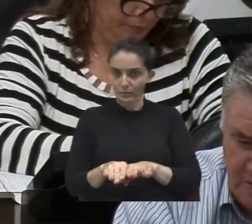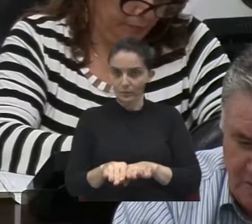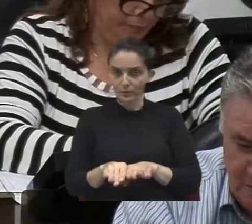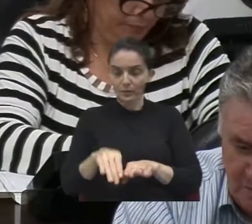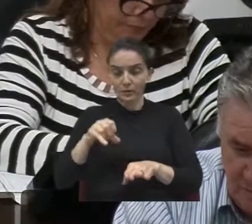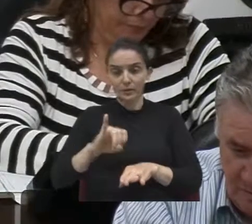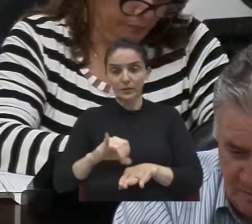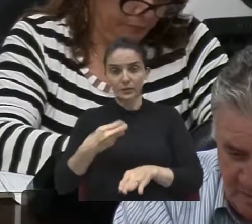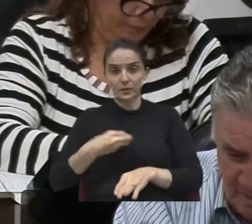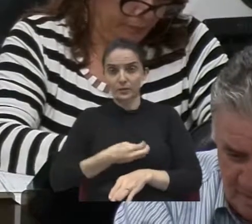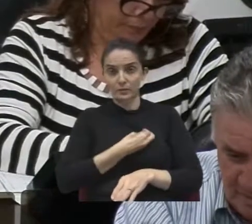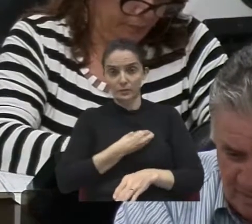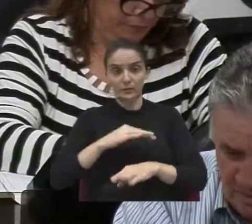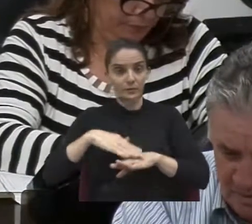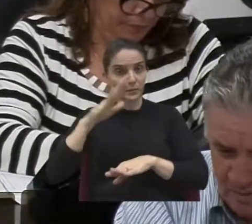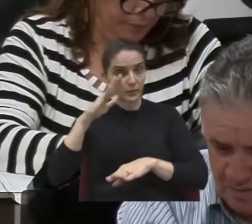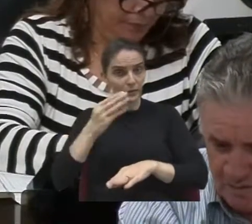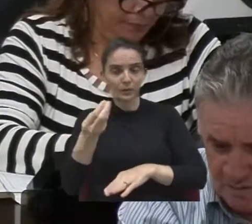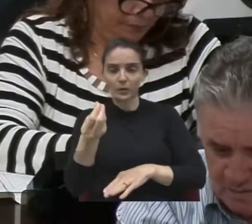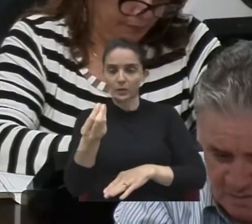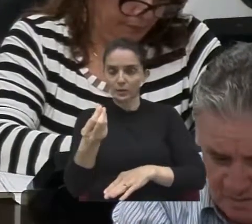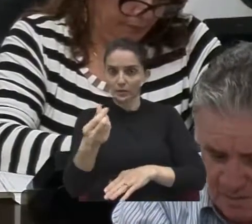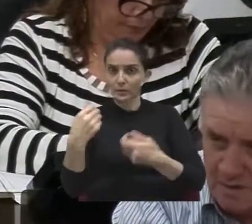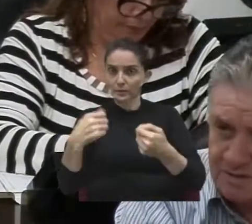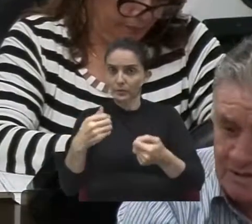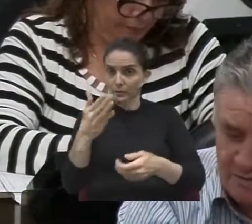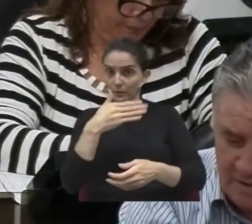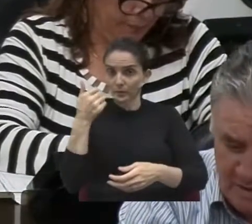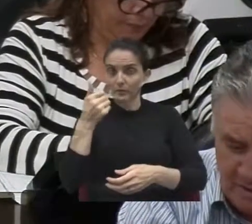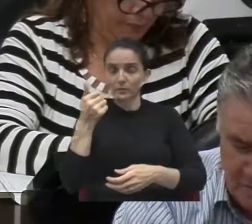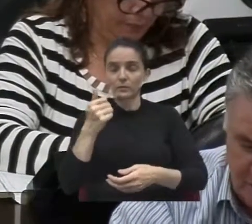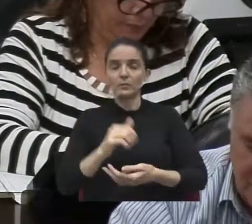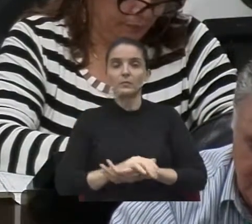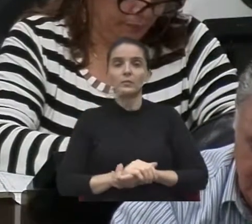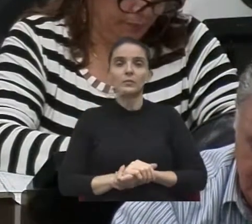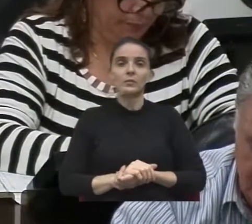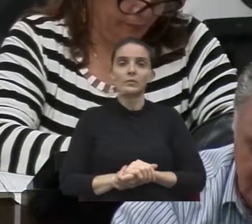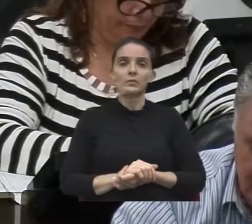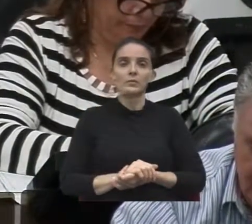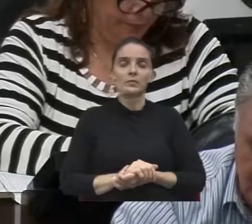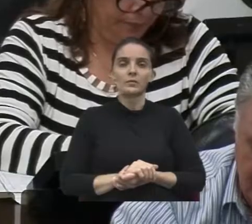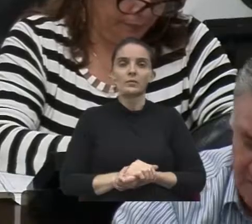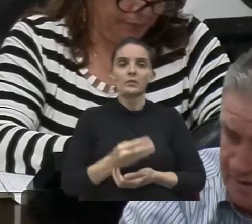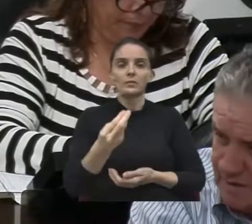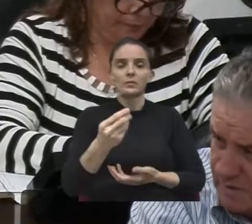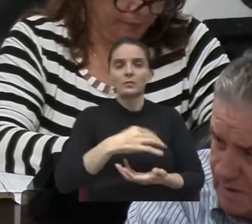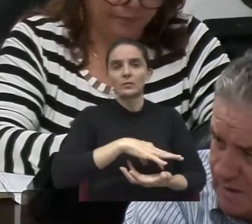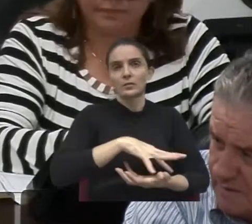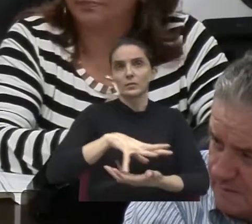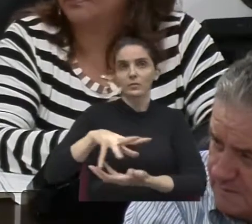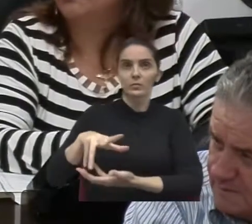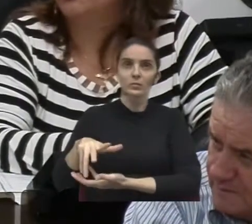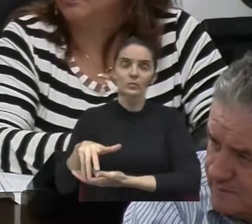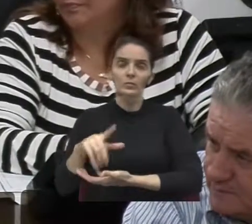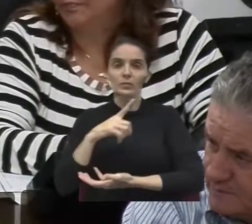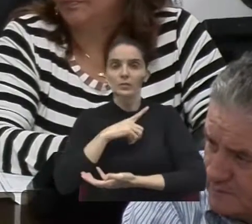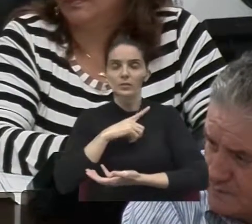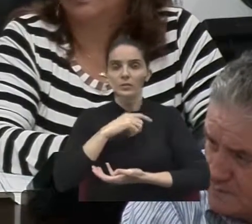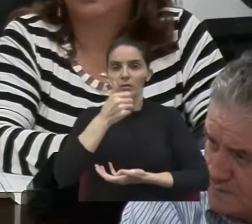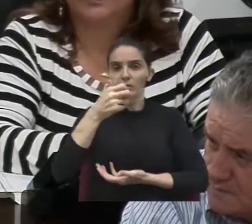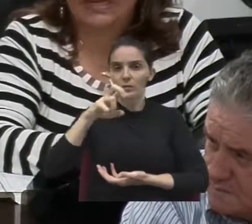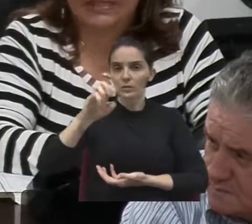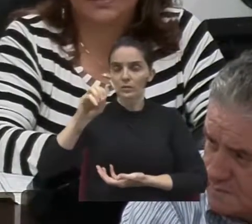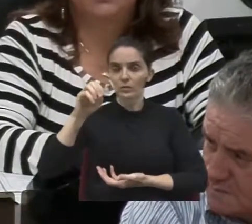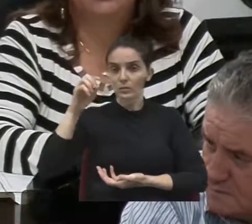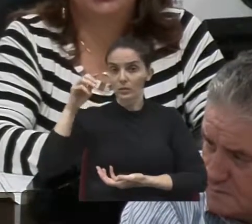melhor. Segundo uma estimativa do Fórum Econômico Mundial, existem 150 milhões de